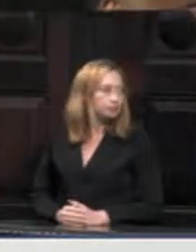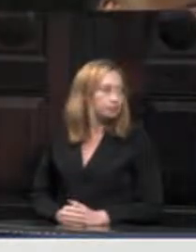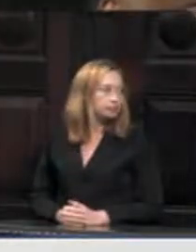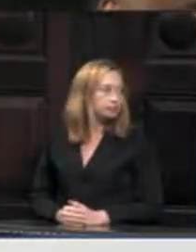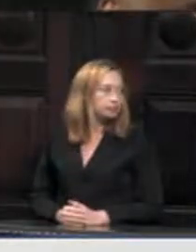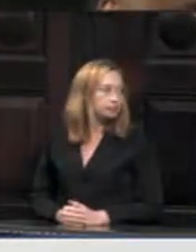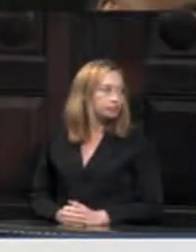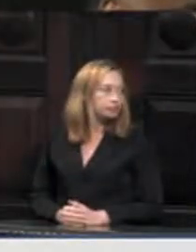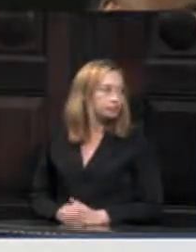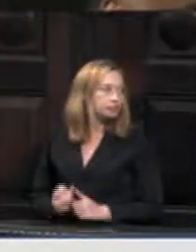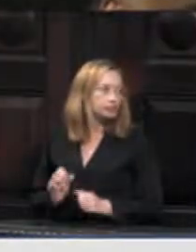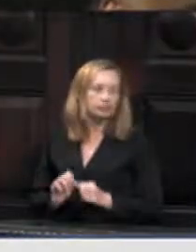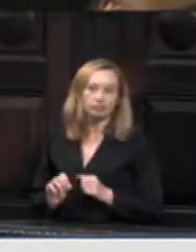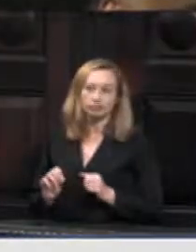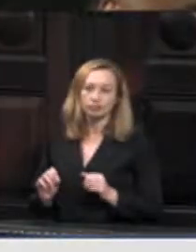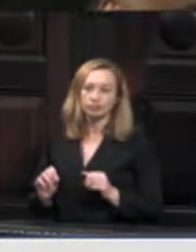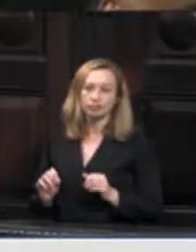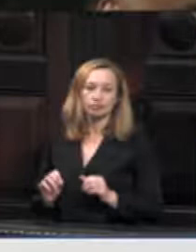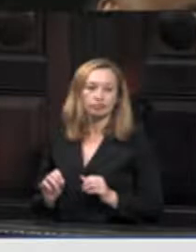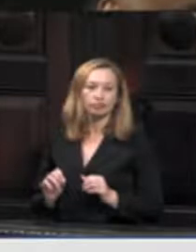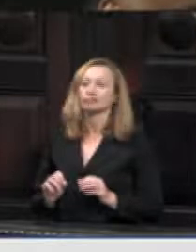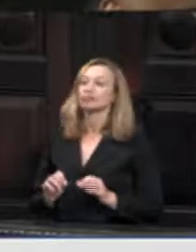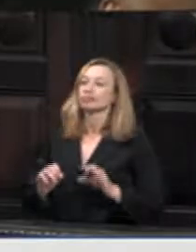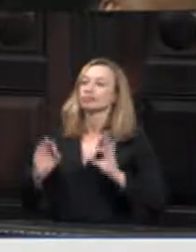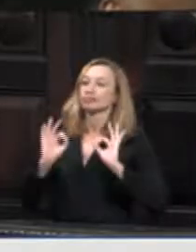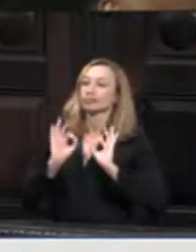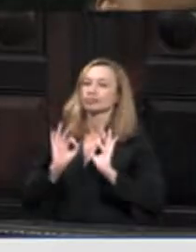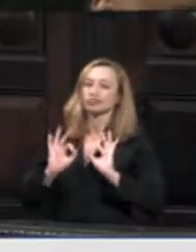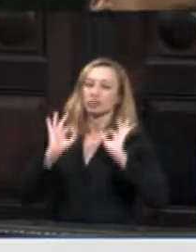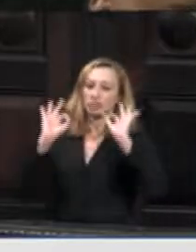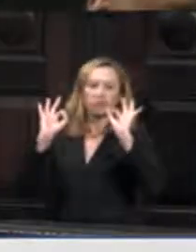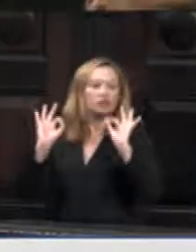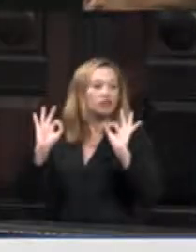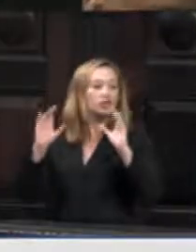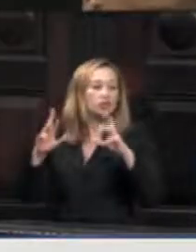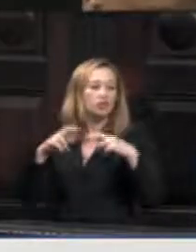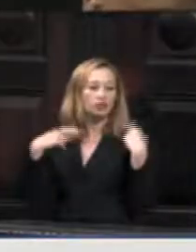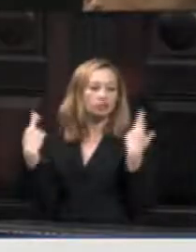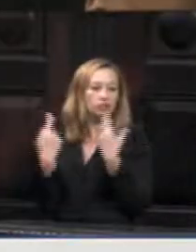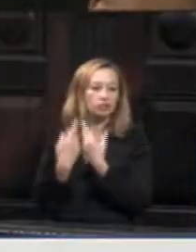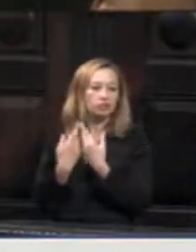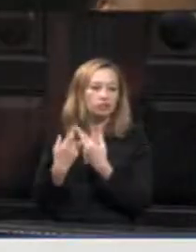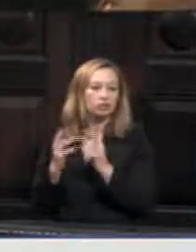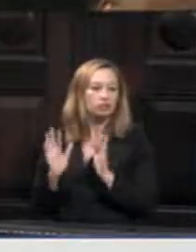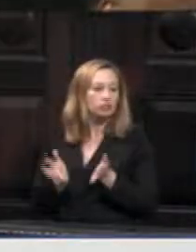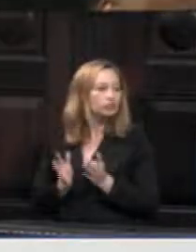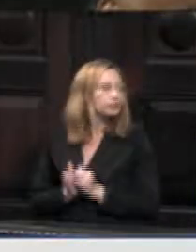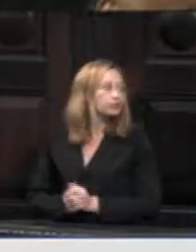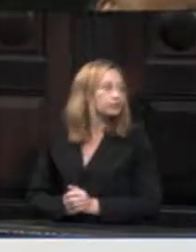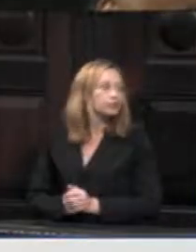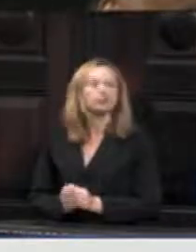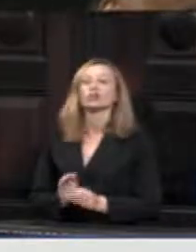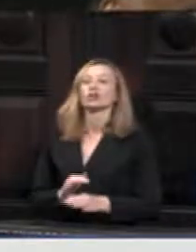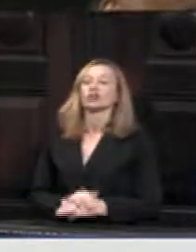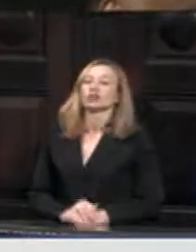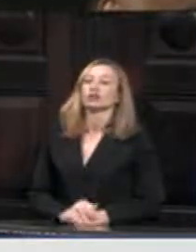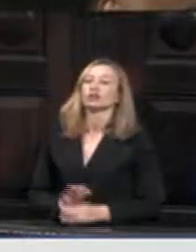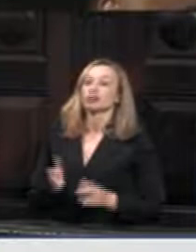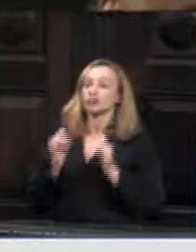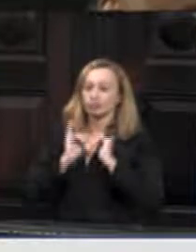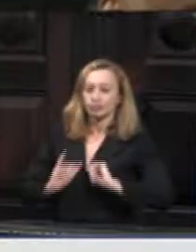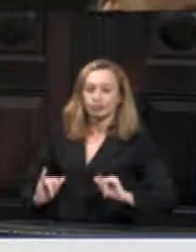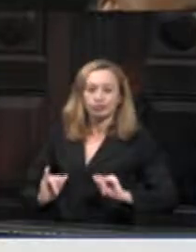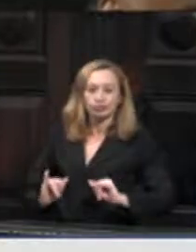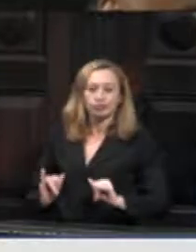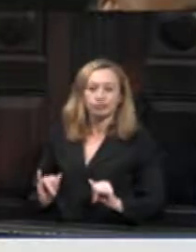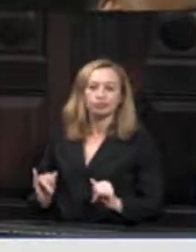realizar a sessão extraordinária no horário da ordinária. Senhores que aprovam isso, estão aprovados. Anuncio em regime de urgência em